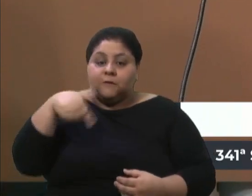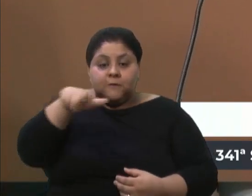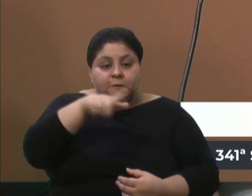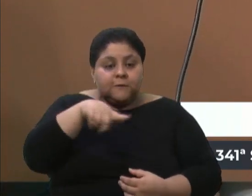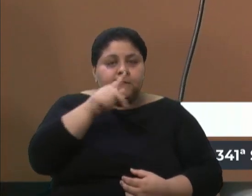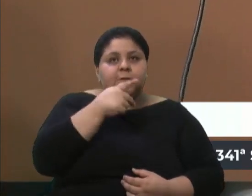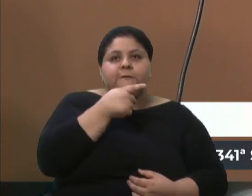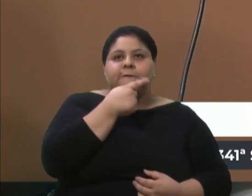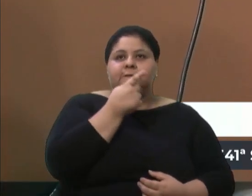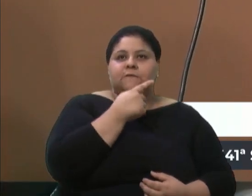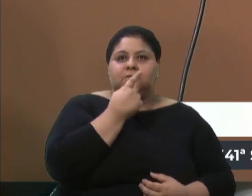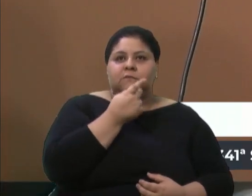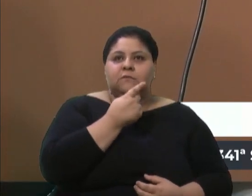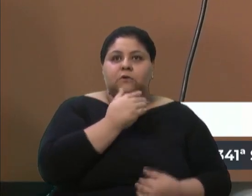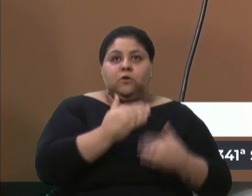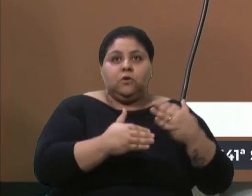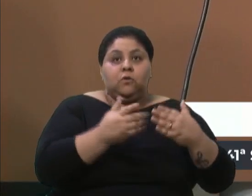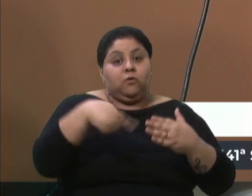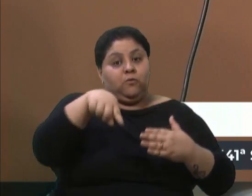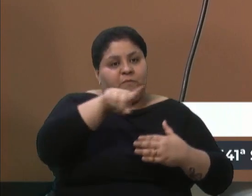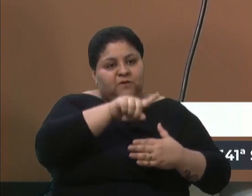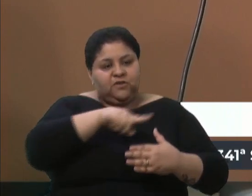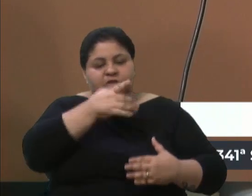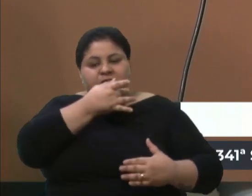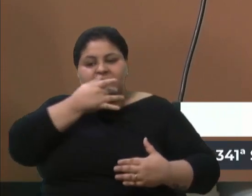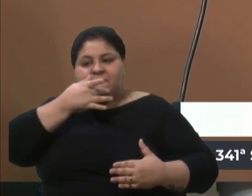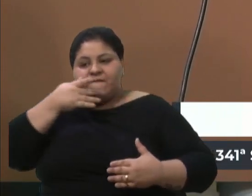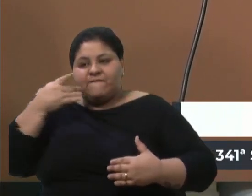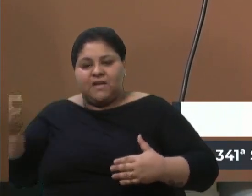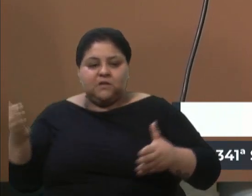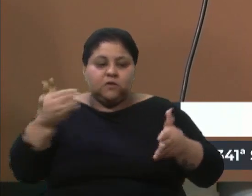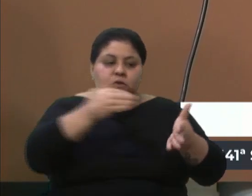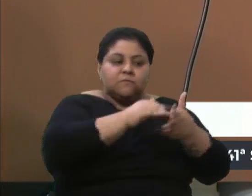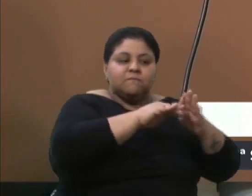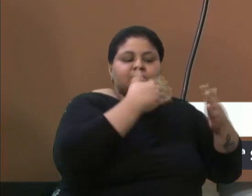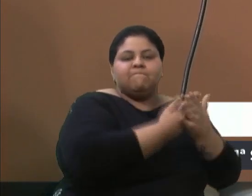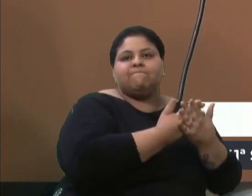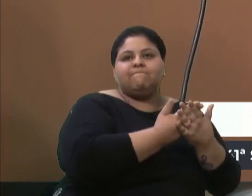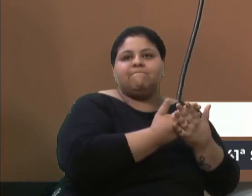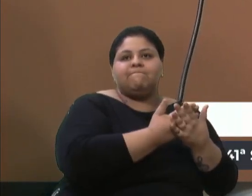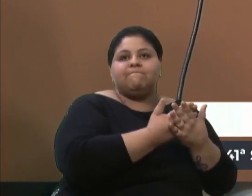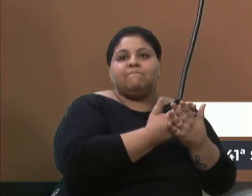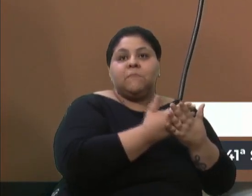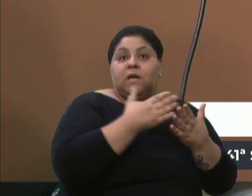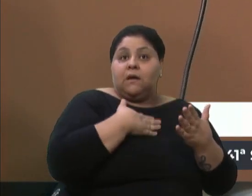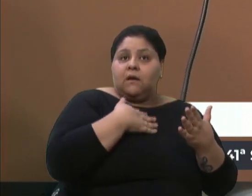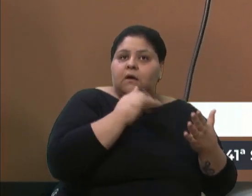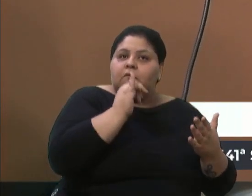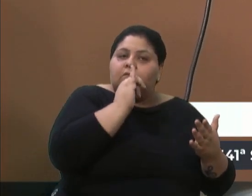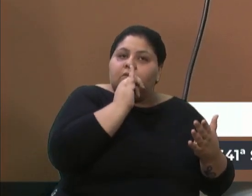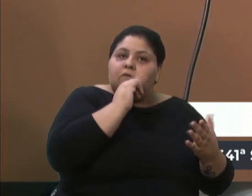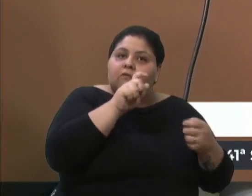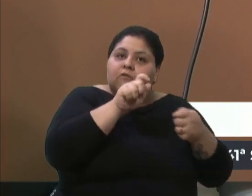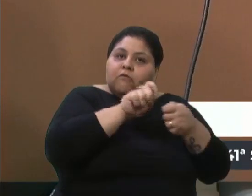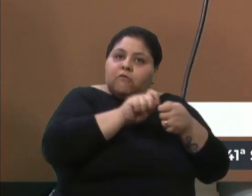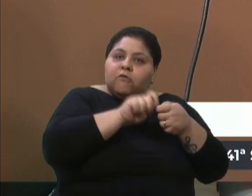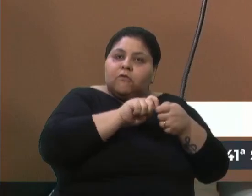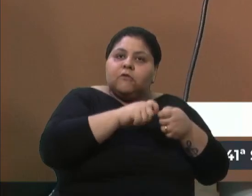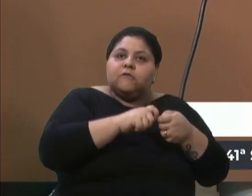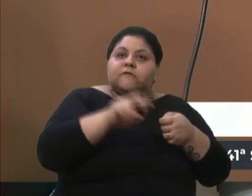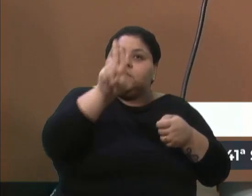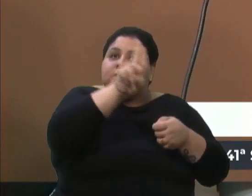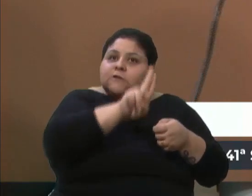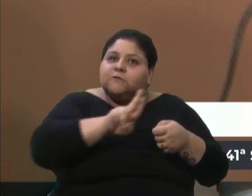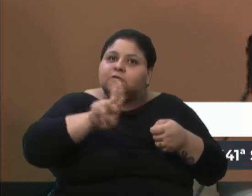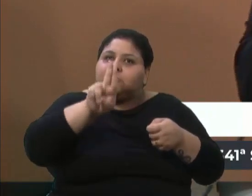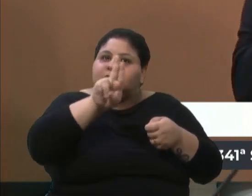é fácil ir para a escola. Mas nós temos pessoas... Eu, por exemplo, fui fazer faculdade com 47 anos de